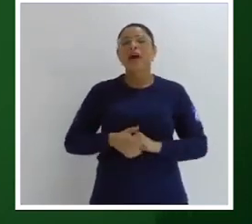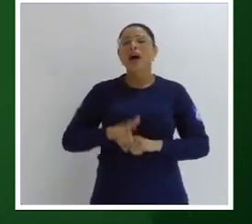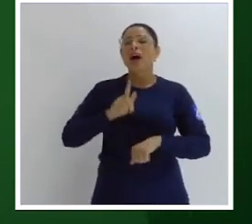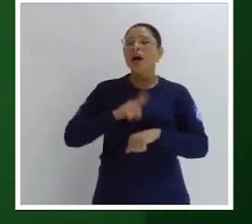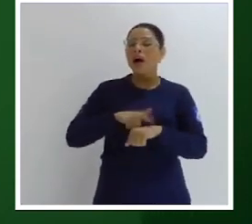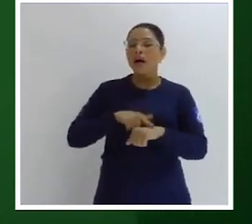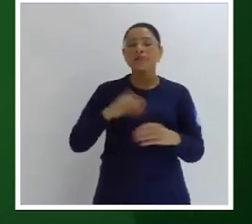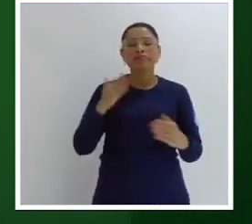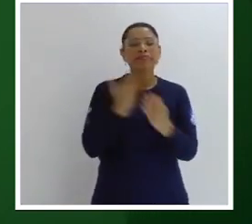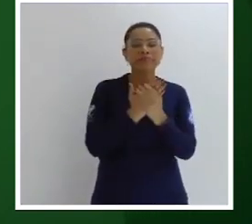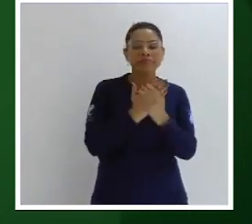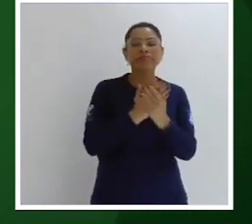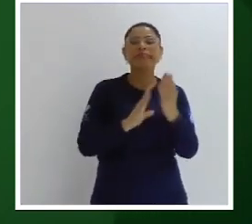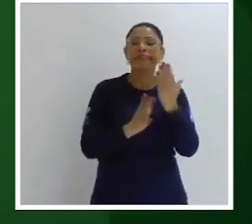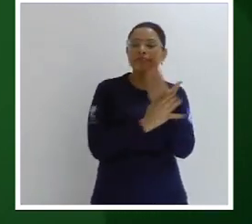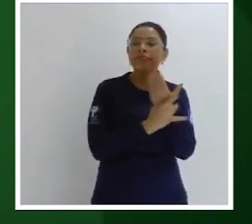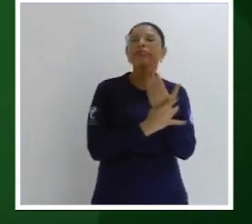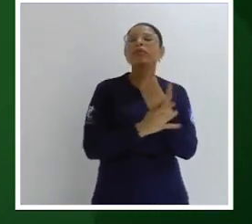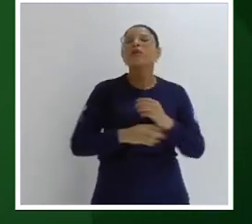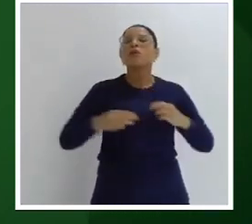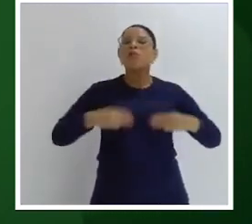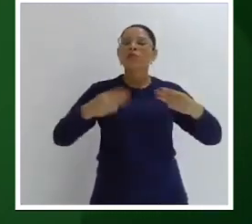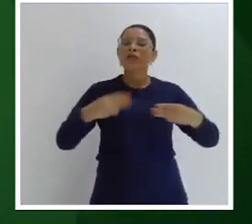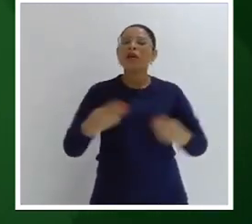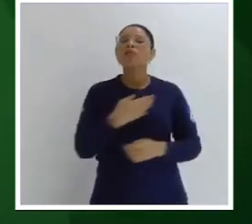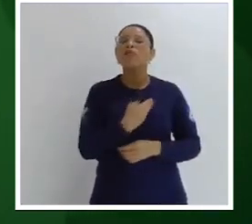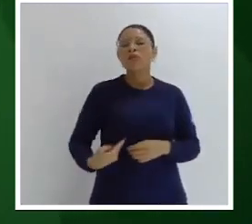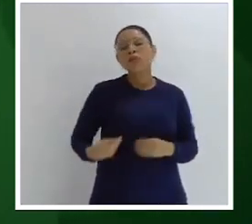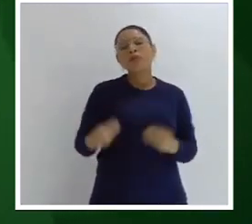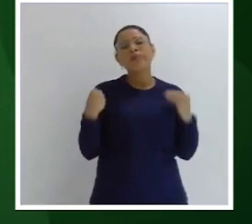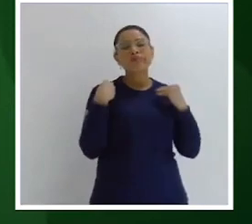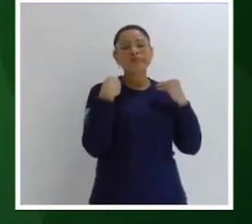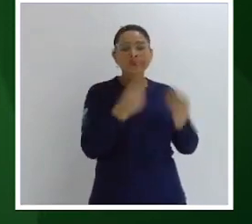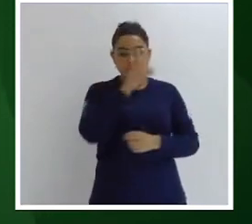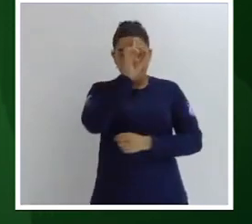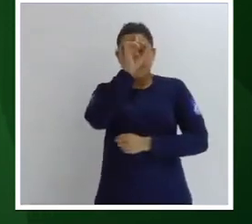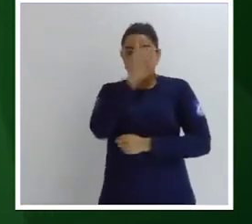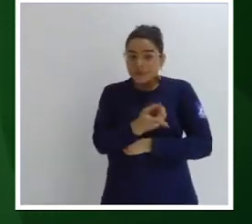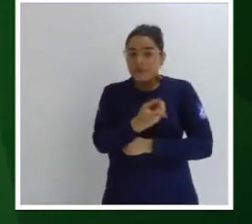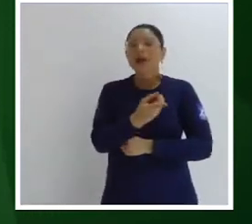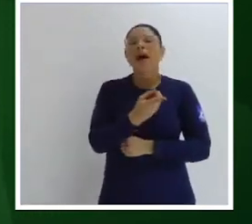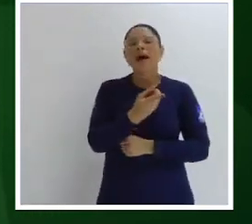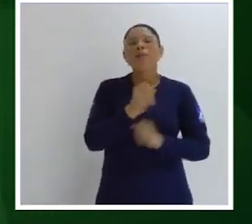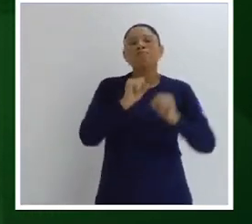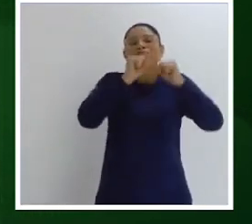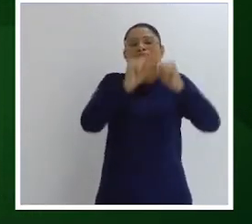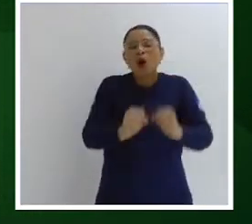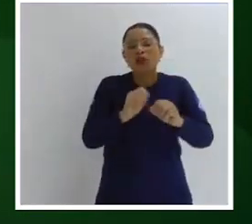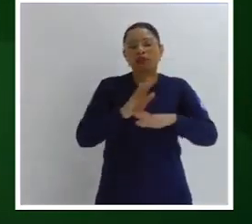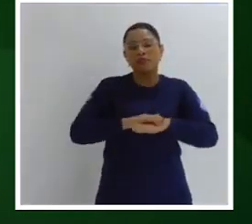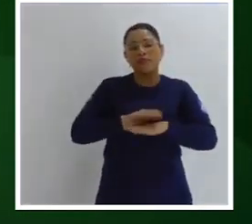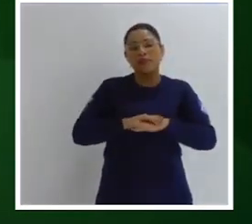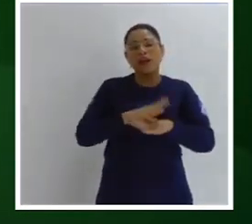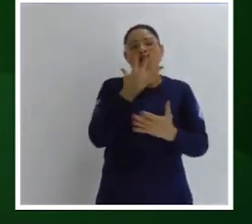que judicializa poder público manda e aí a gente pode fazer a atribuição